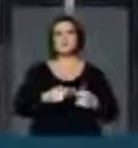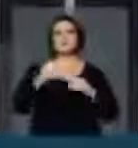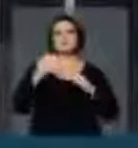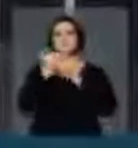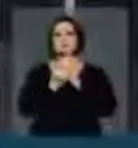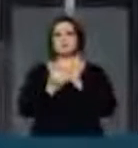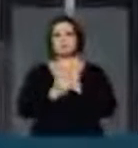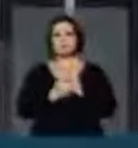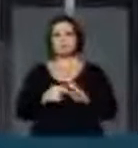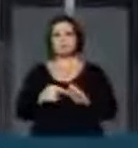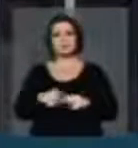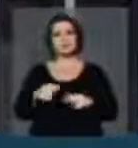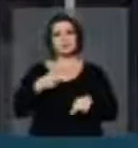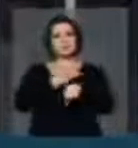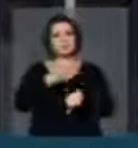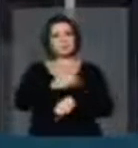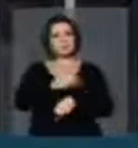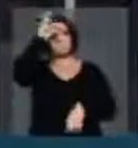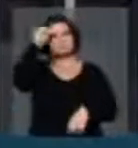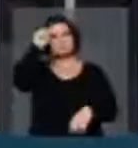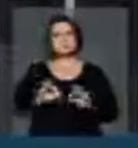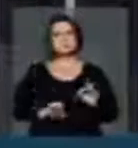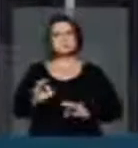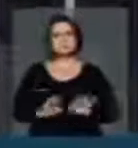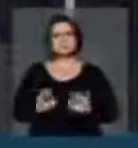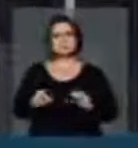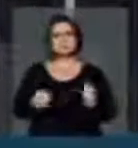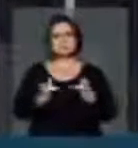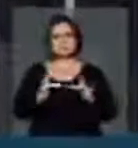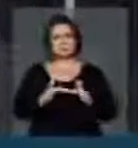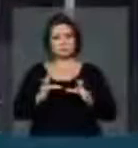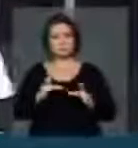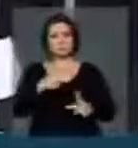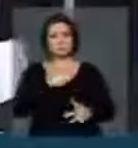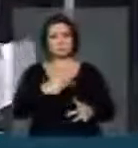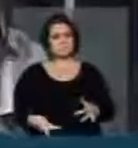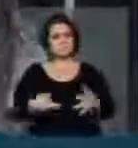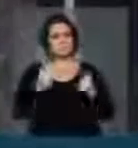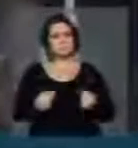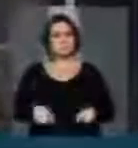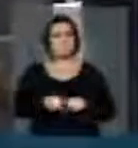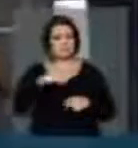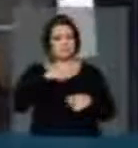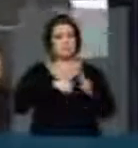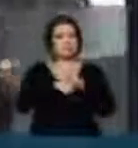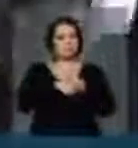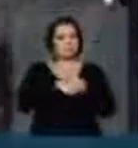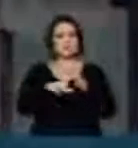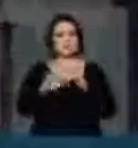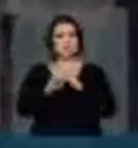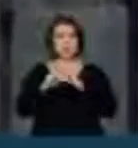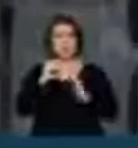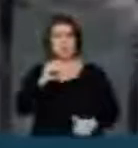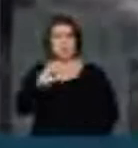fatos, e procure os prefeitos que estão ligados a esse presidente, os vereadores, e vá atrás que tem coisa, tem corrupção no